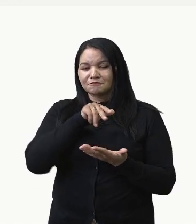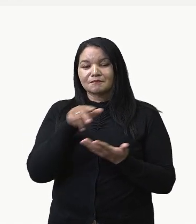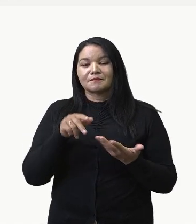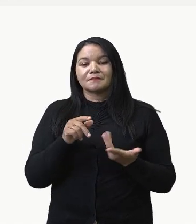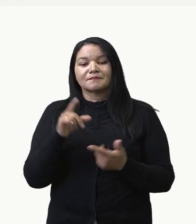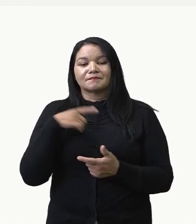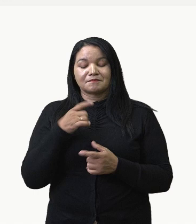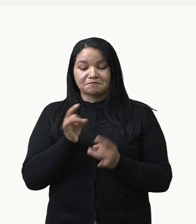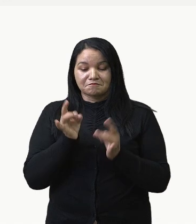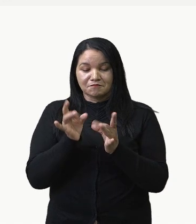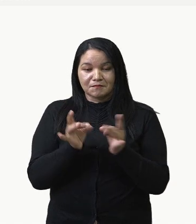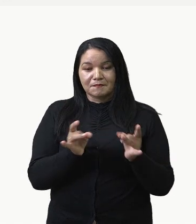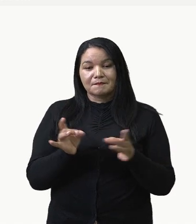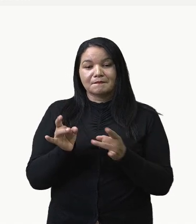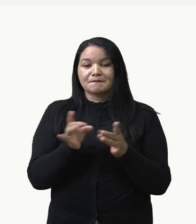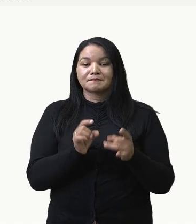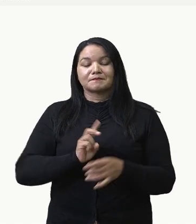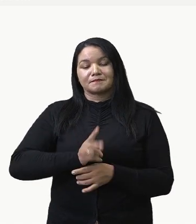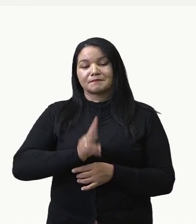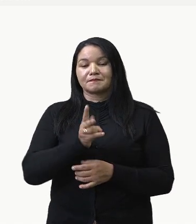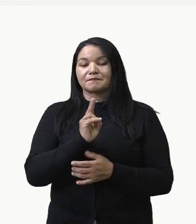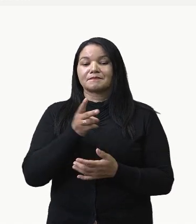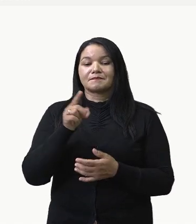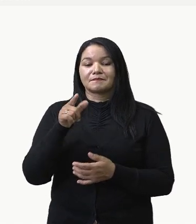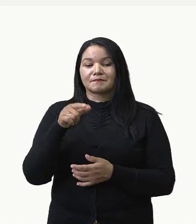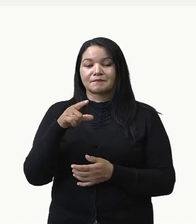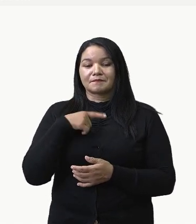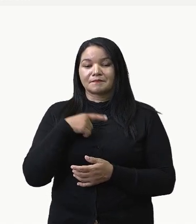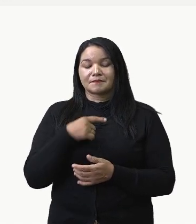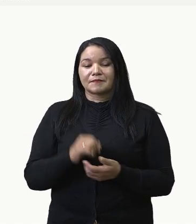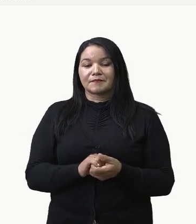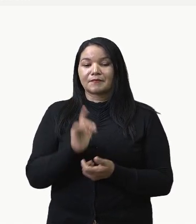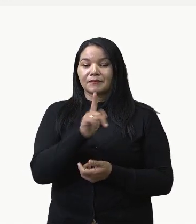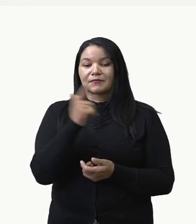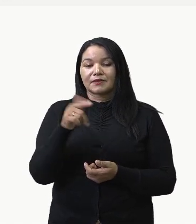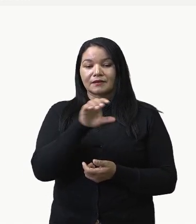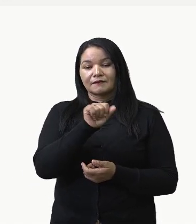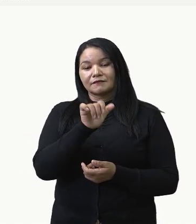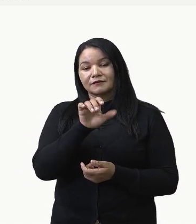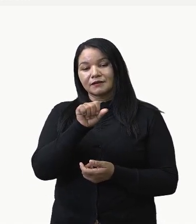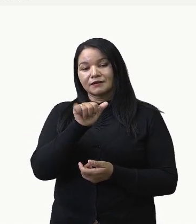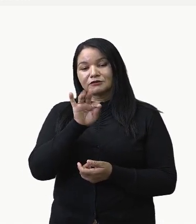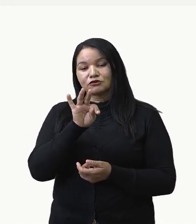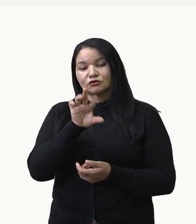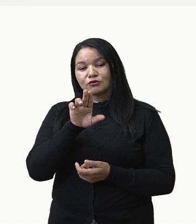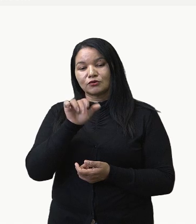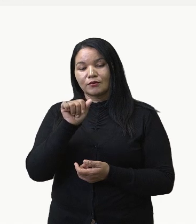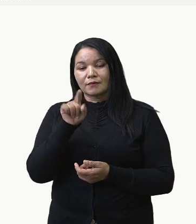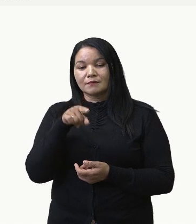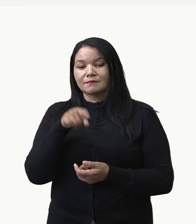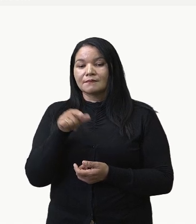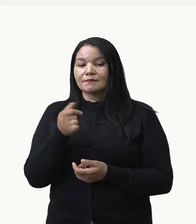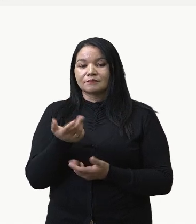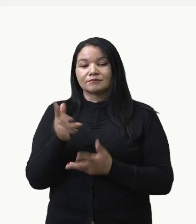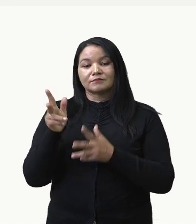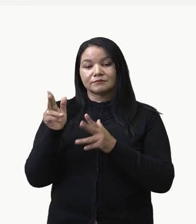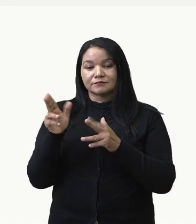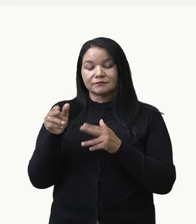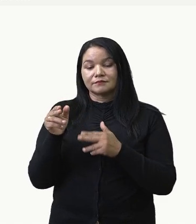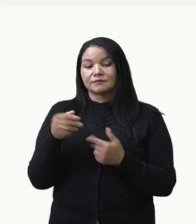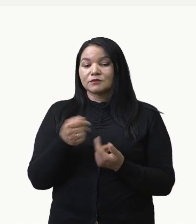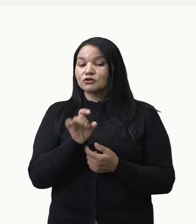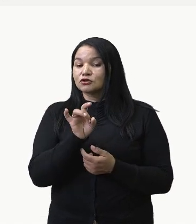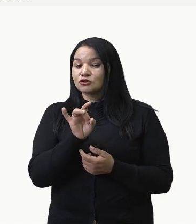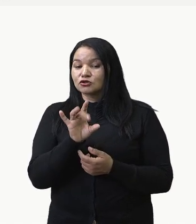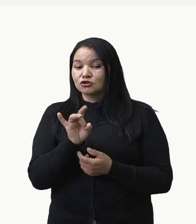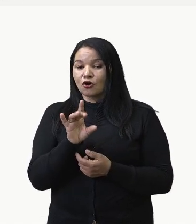Tem peru para vender ali nos supermercados cacatua que em português é a mesma escrita